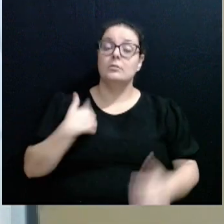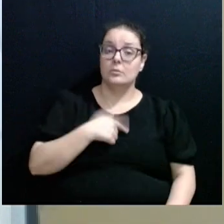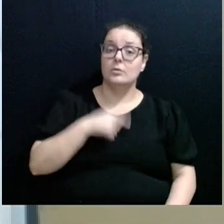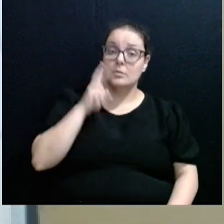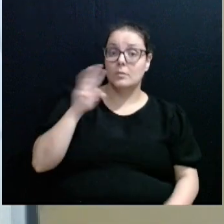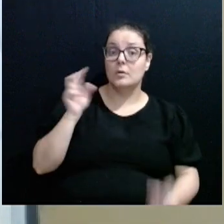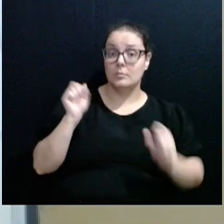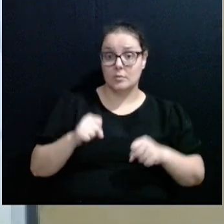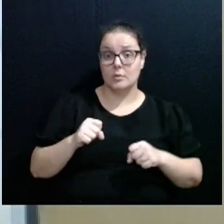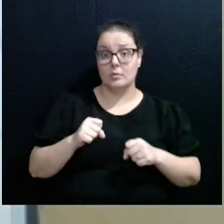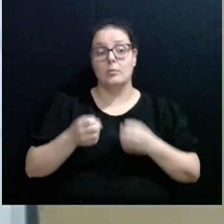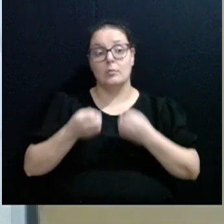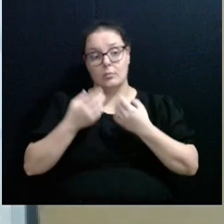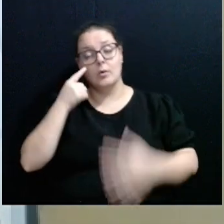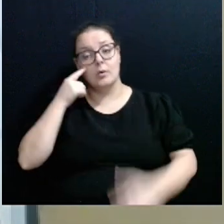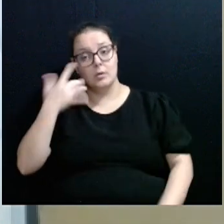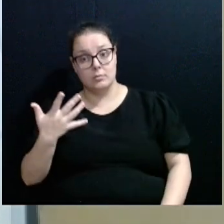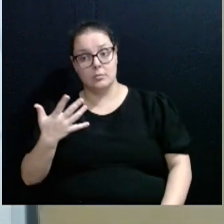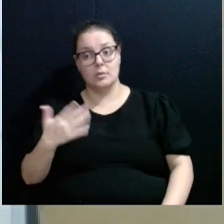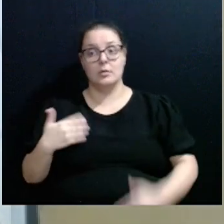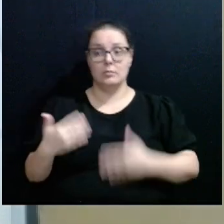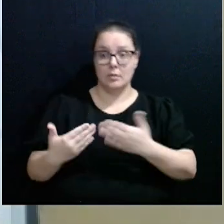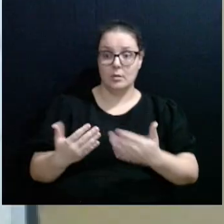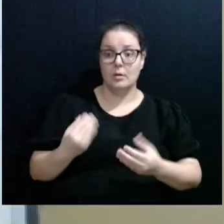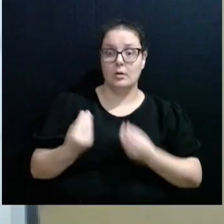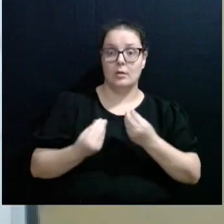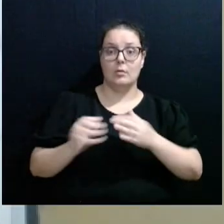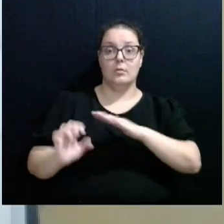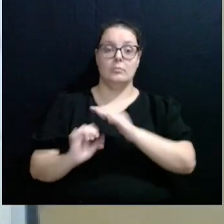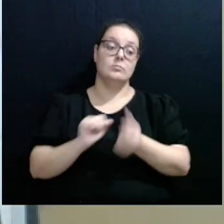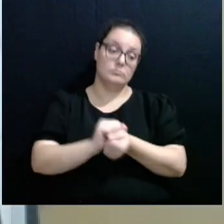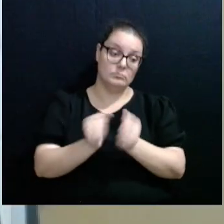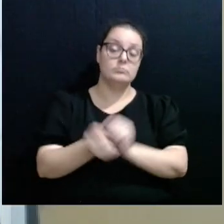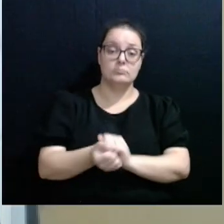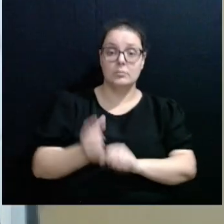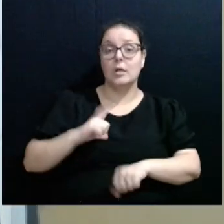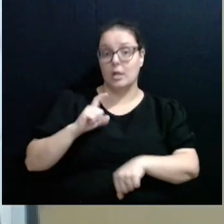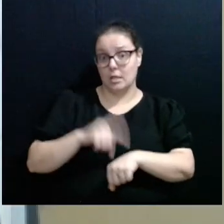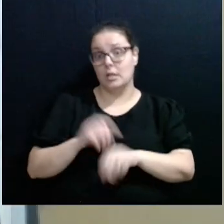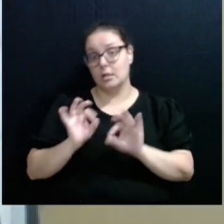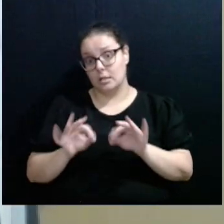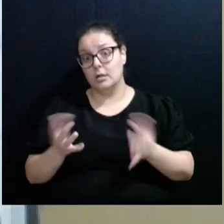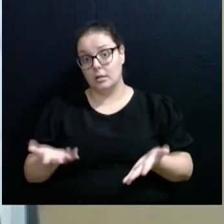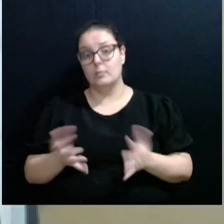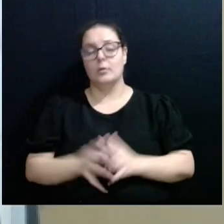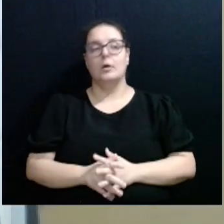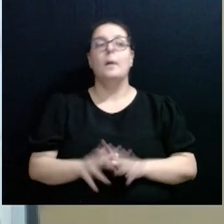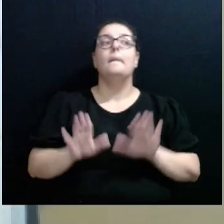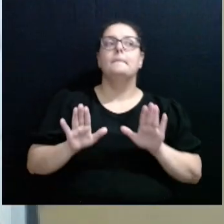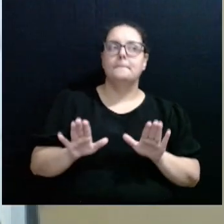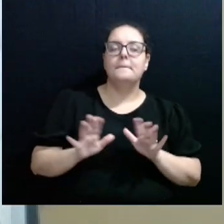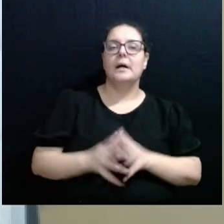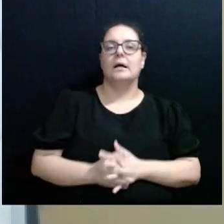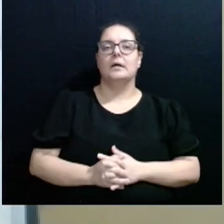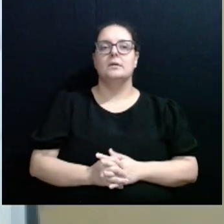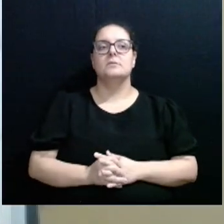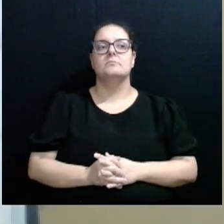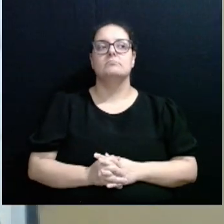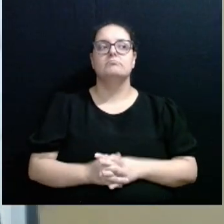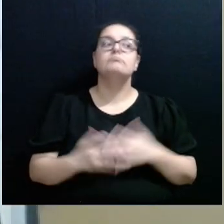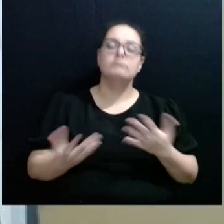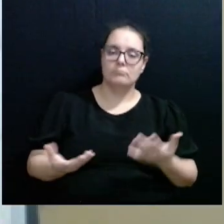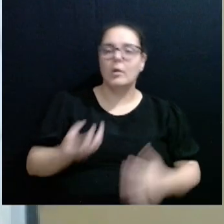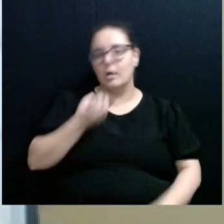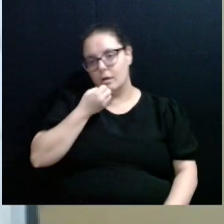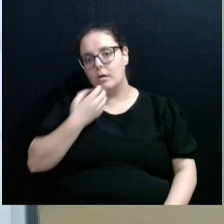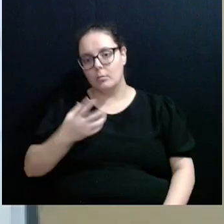olhos e vamos ver como as empresas vão se adaptar. Tem tempo ainda, não é? Mas é bom ver esse